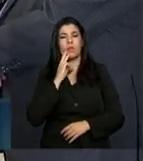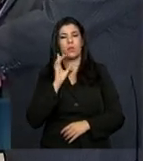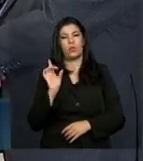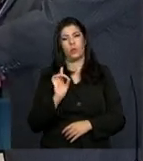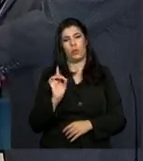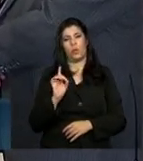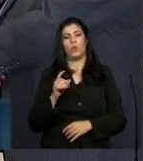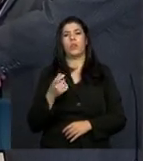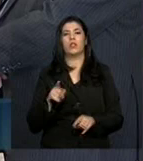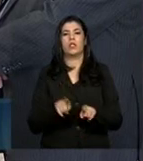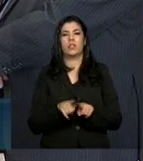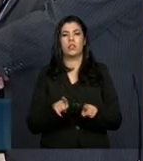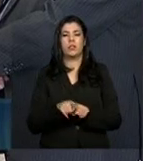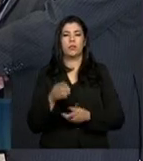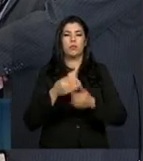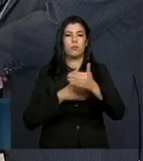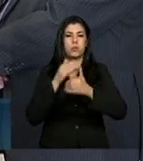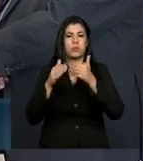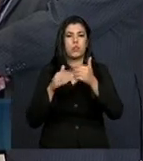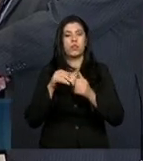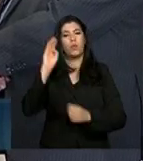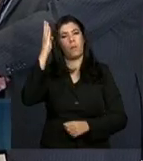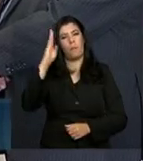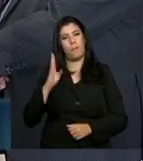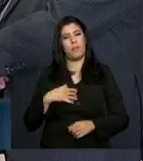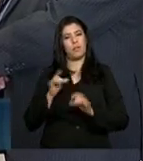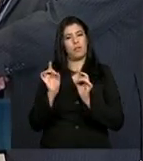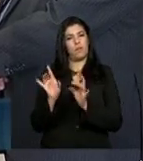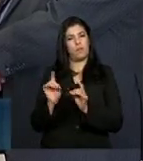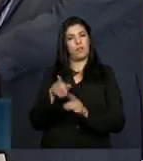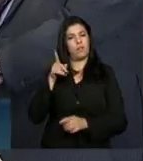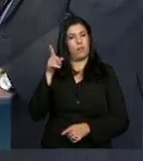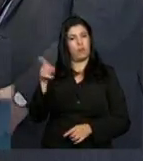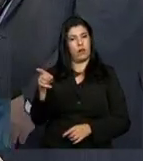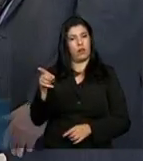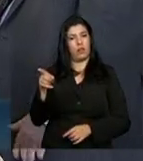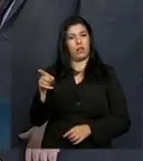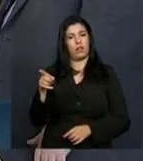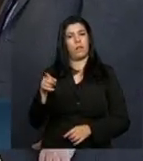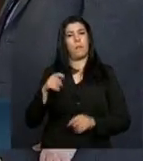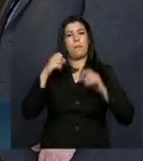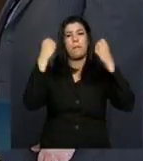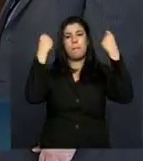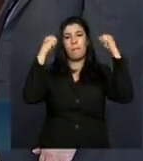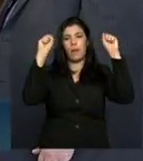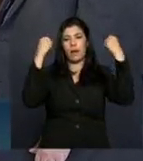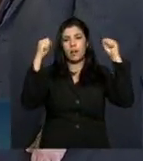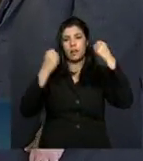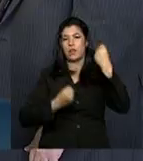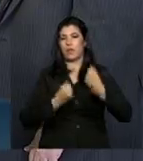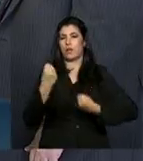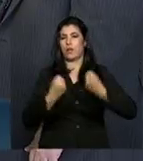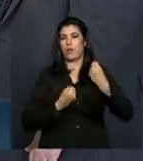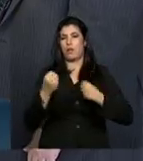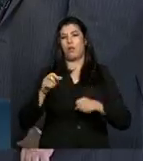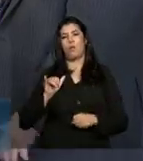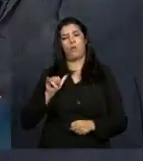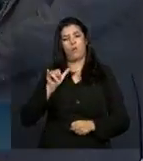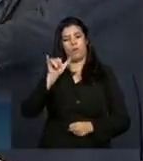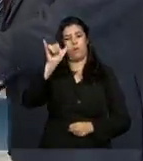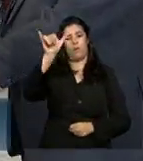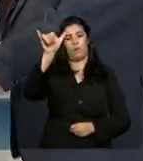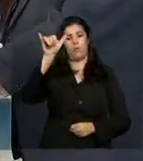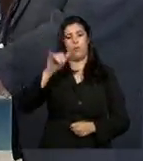600 milhões de dólares. E o Brasil vende para a Austrália principalmente máquinas, automóveis e aviões.